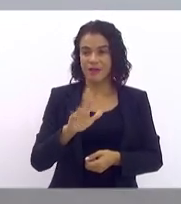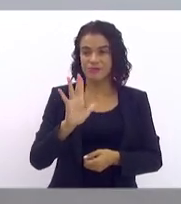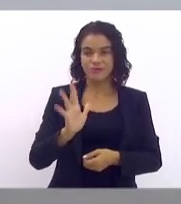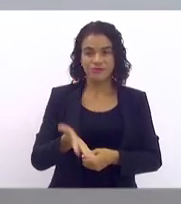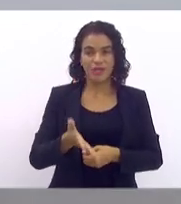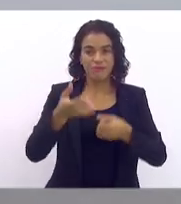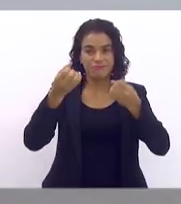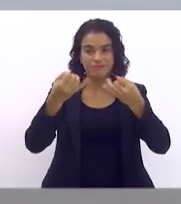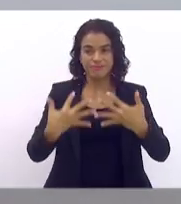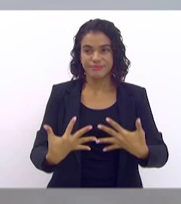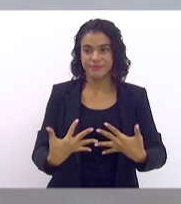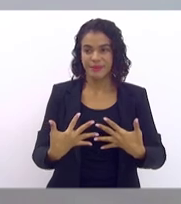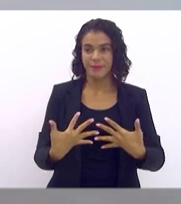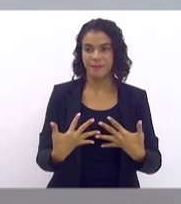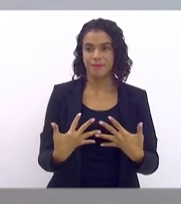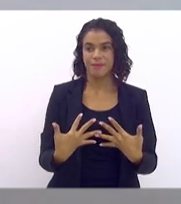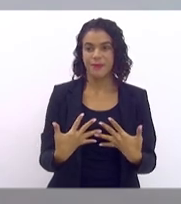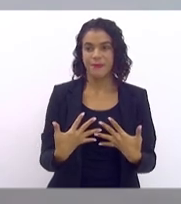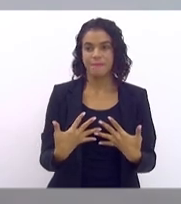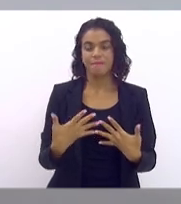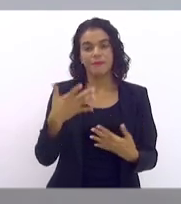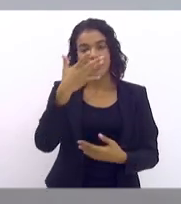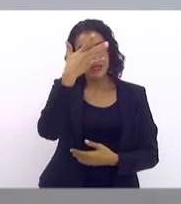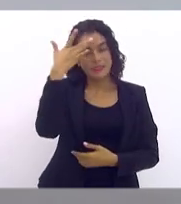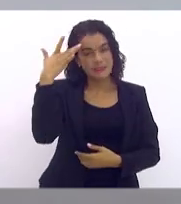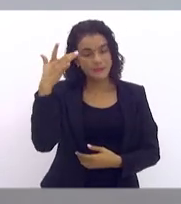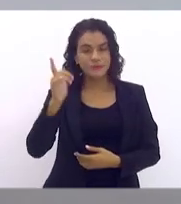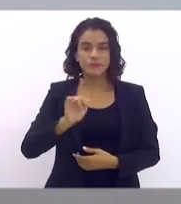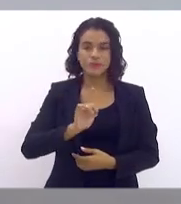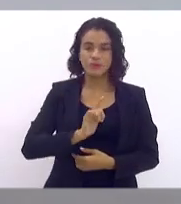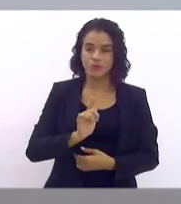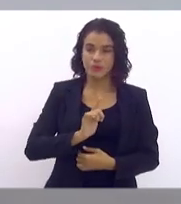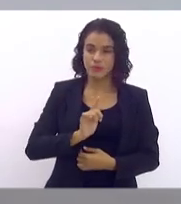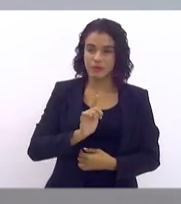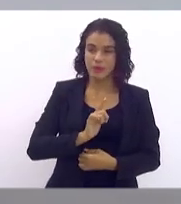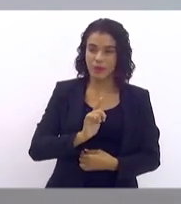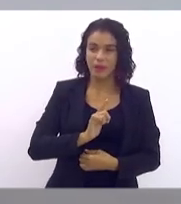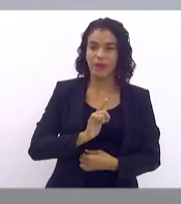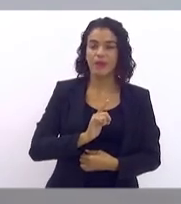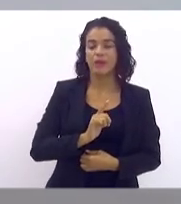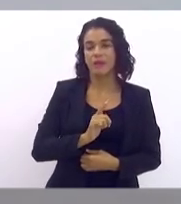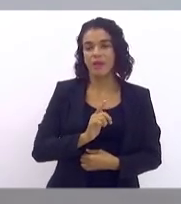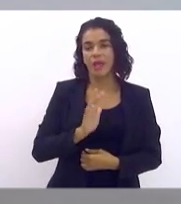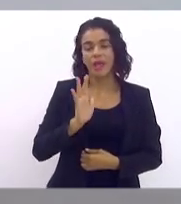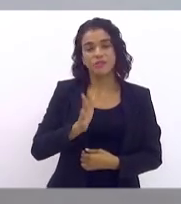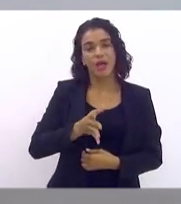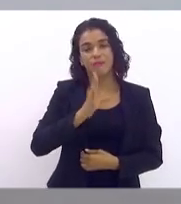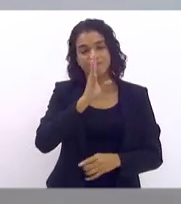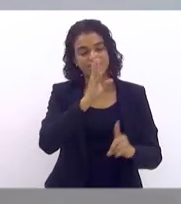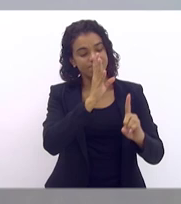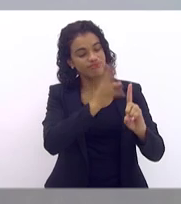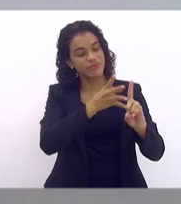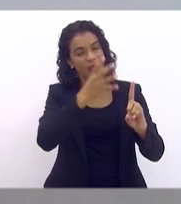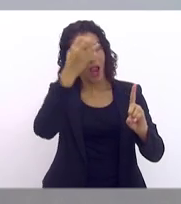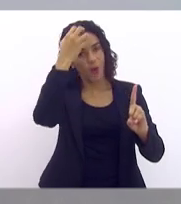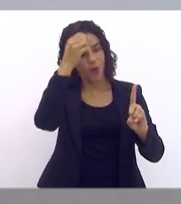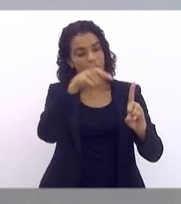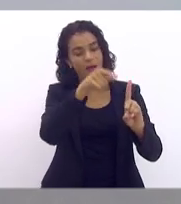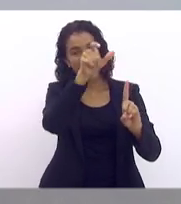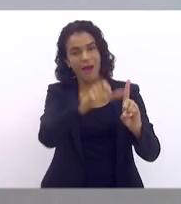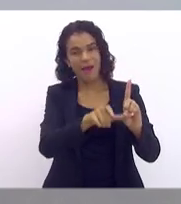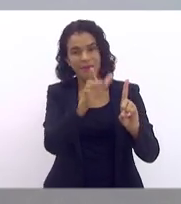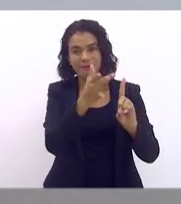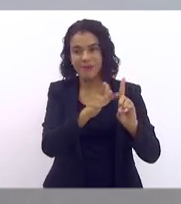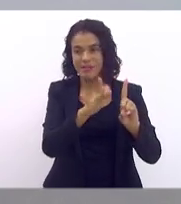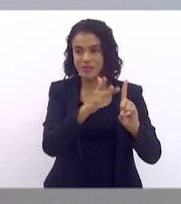E como as pessoas têm as suas subjetividades, como elas já acabam culpabilizando a vítima, isso também